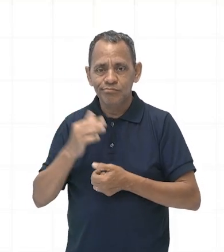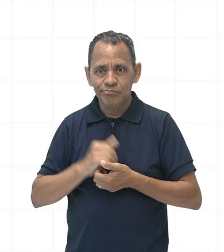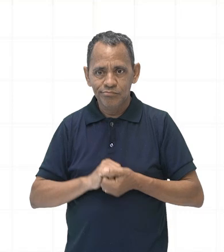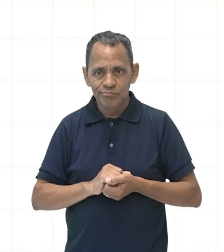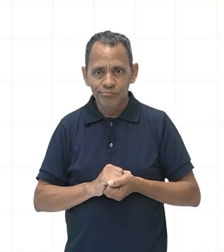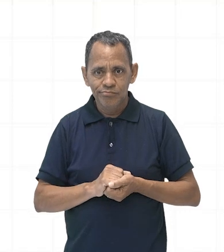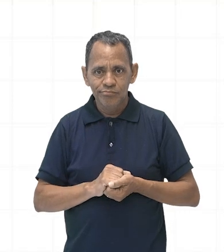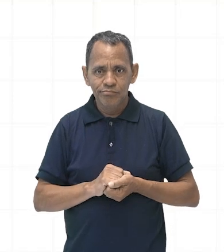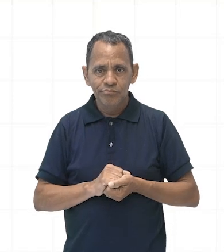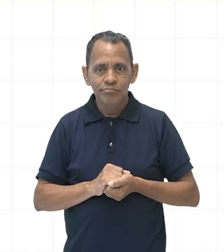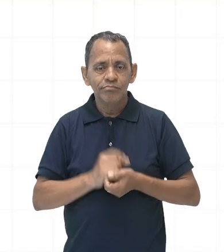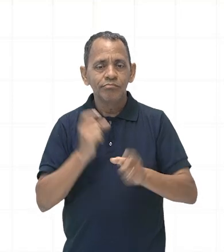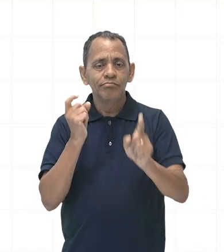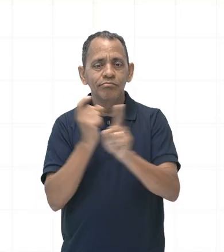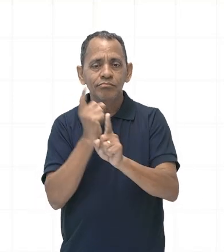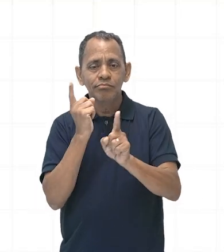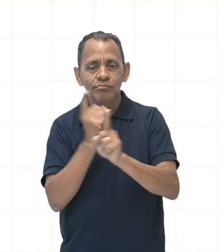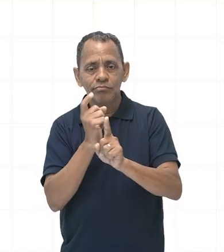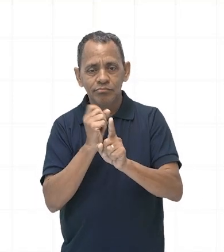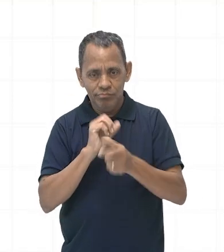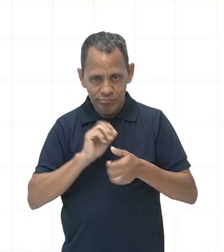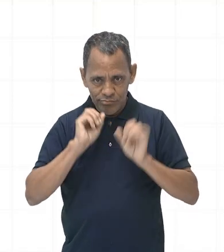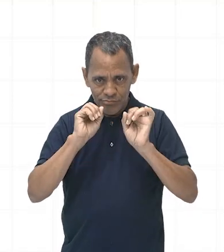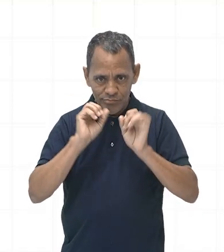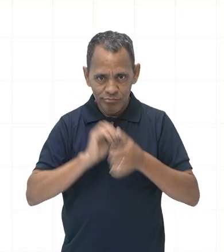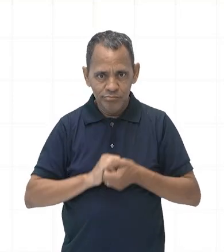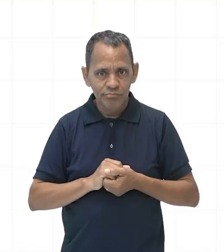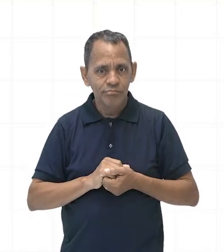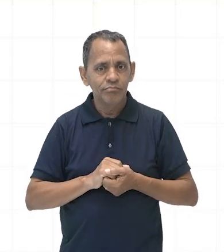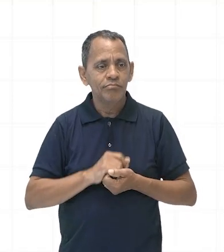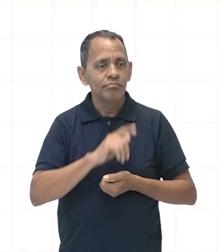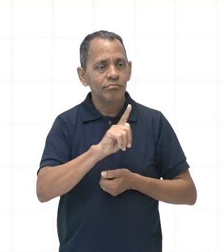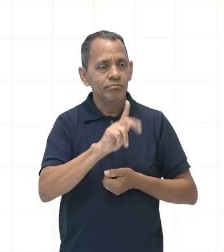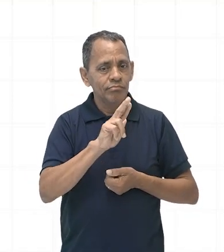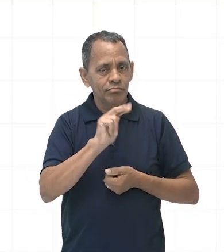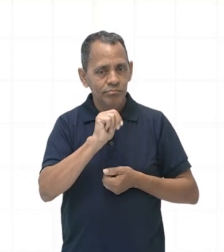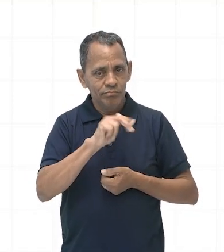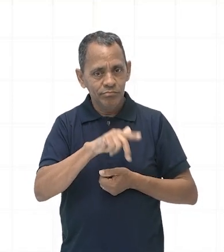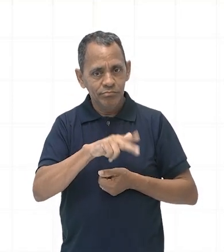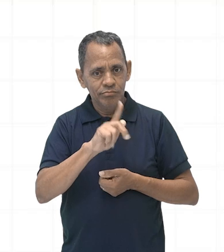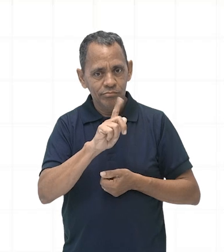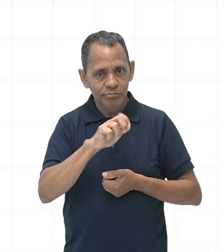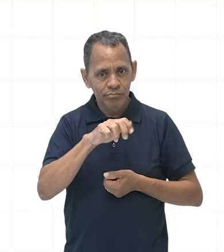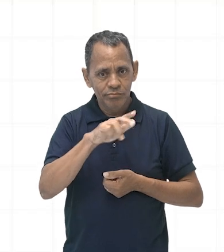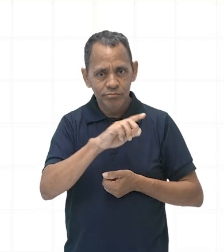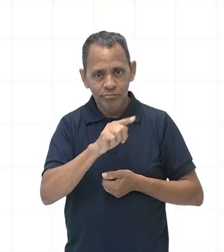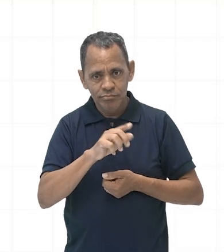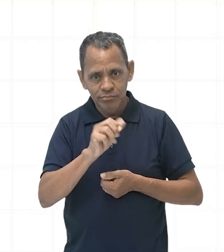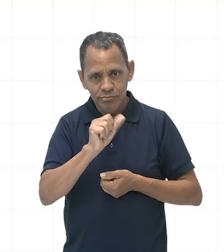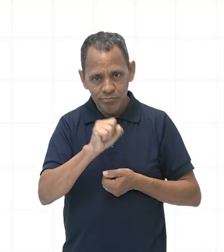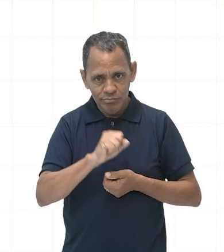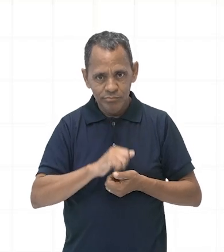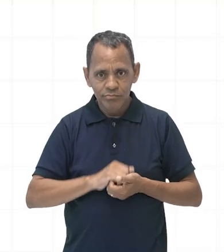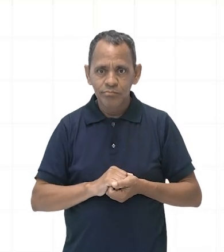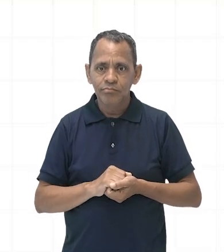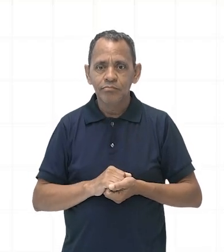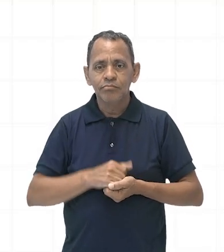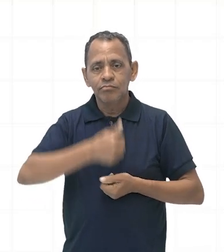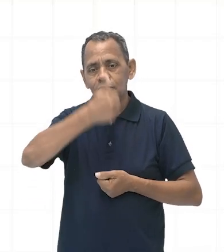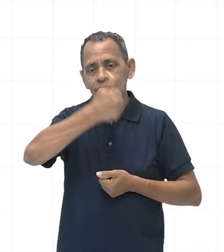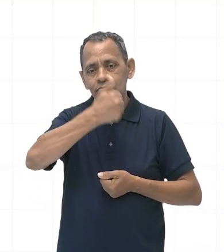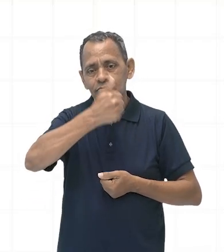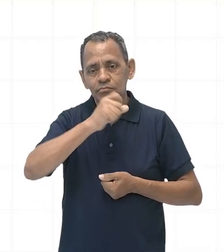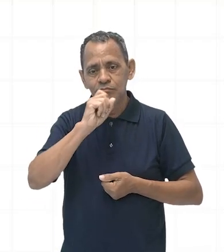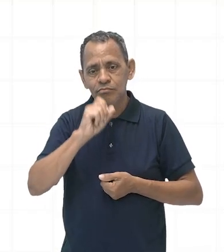as grandezas, né, que foram trabalhadas nessa questão. Primeiro, a primeira